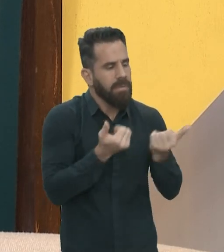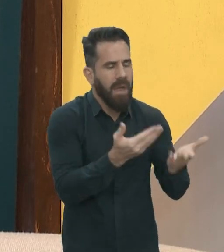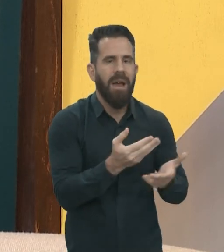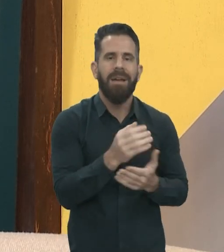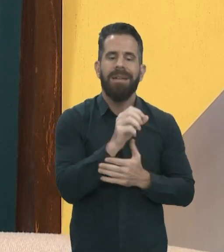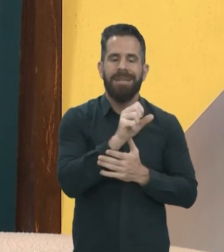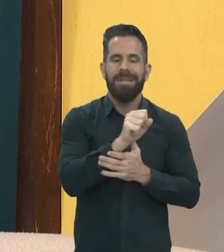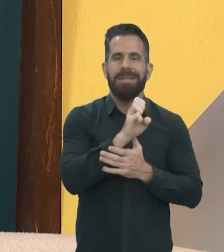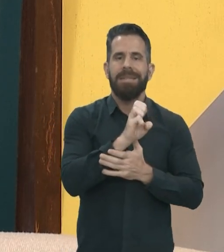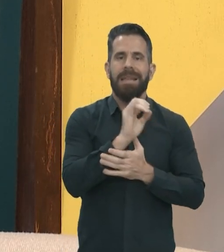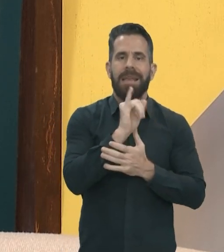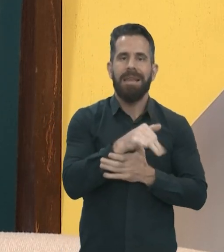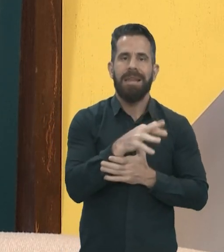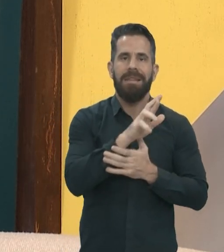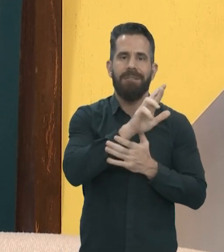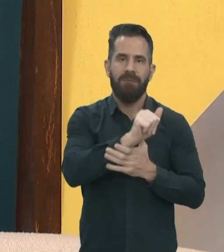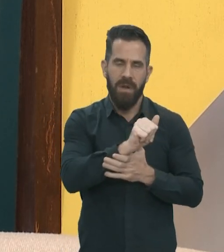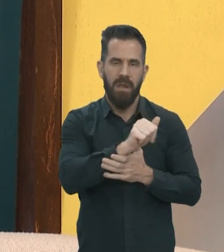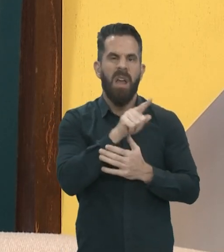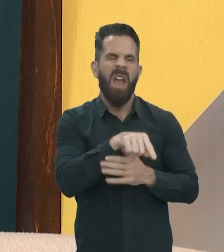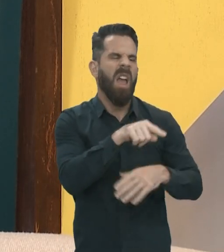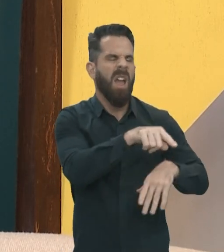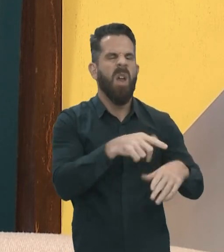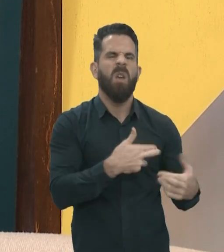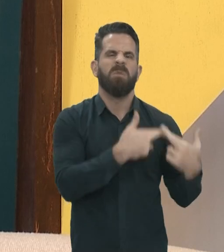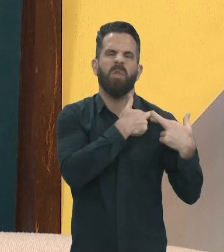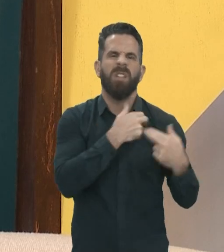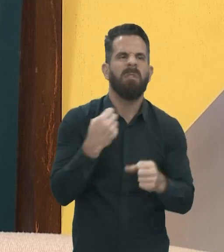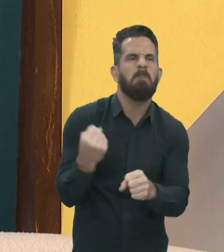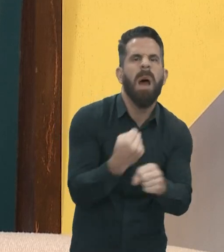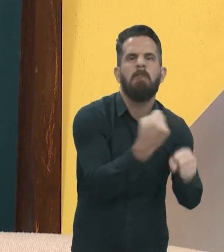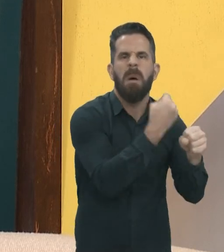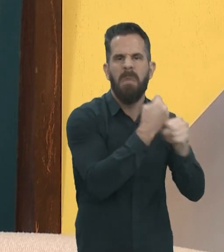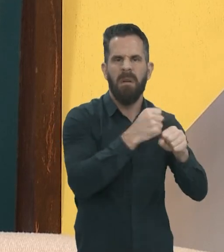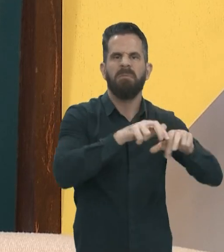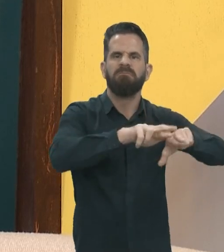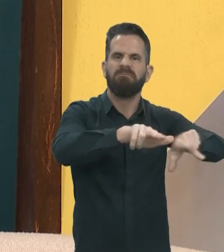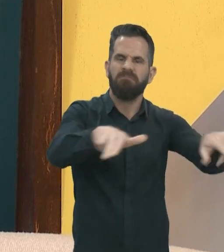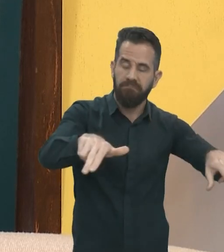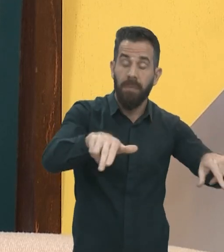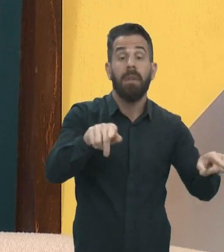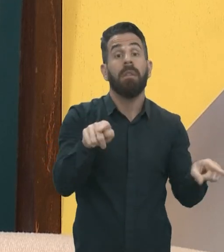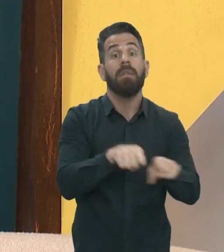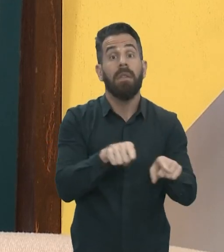das prioridades, atuação na manutenção,